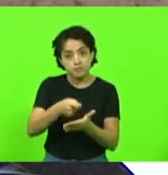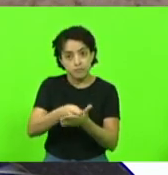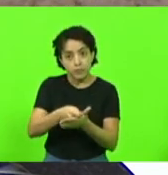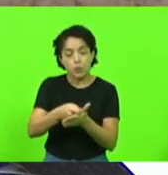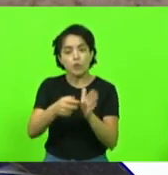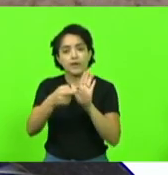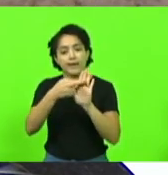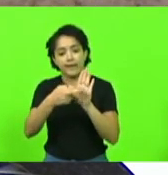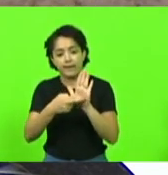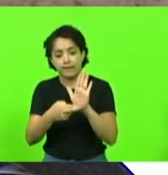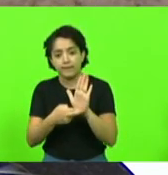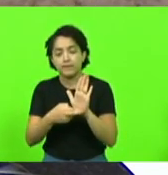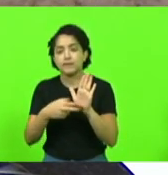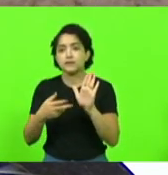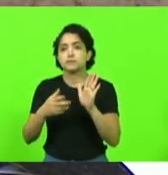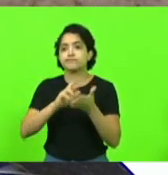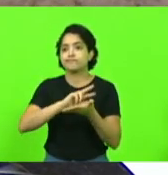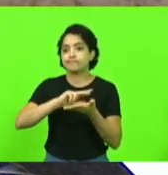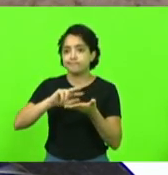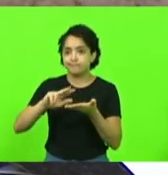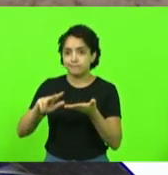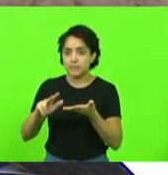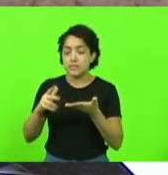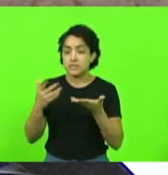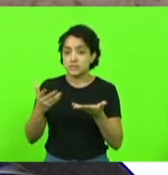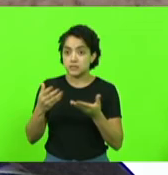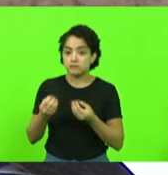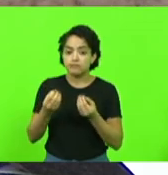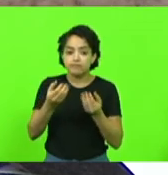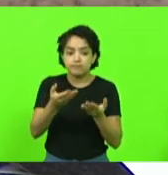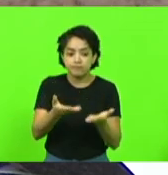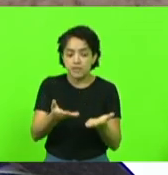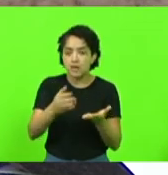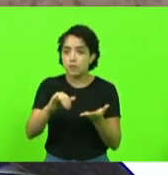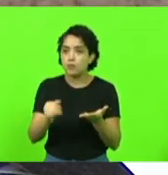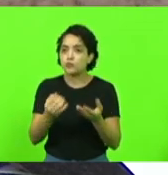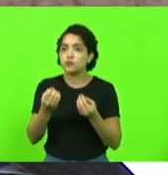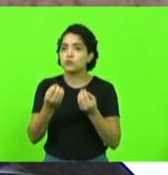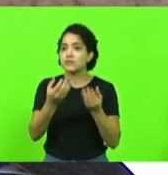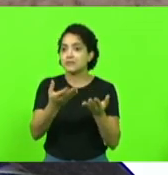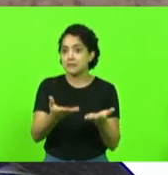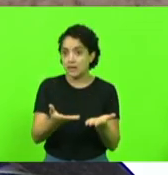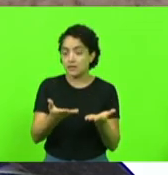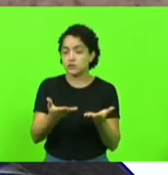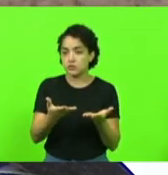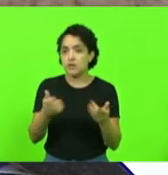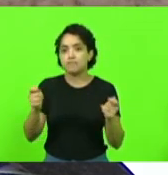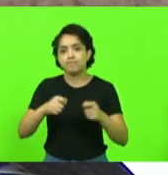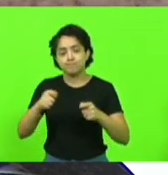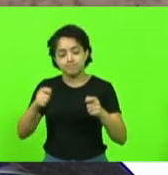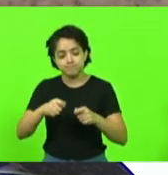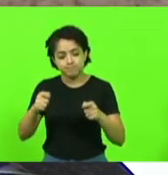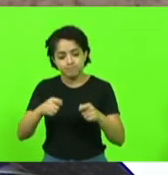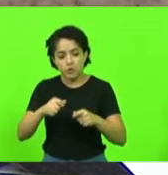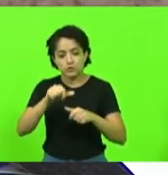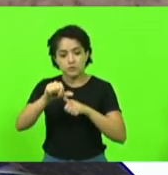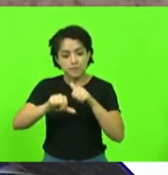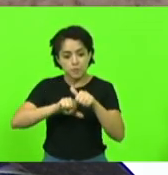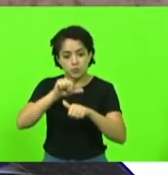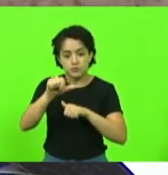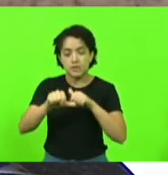quer empreender. Se nós quisermos, de fato, oferecer oportunidades para os brasileiros, para que possam sair da sua situação de